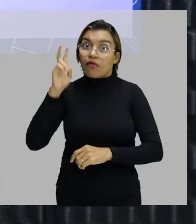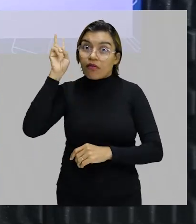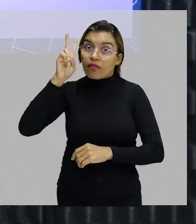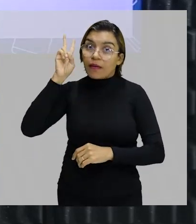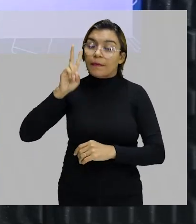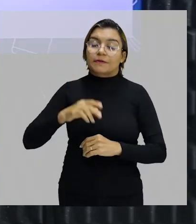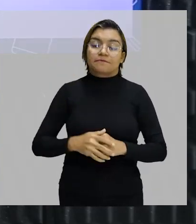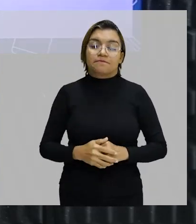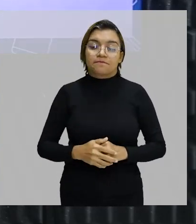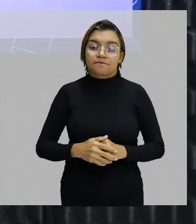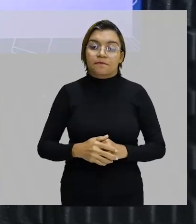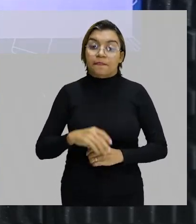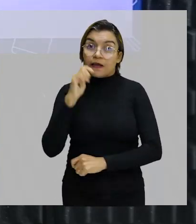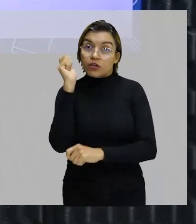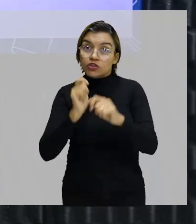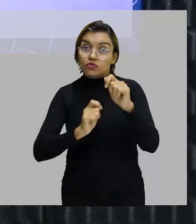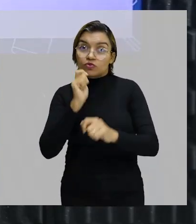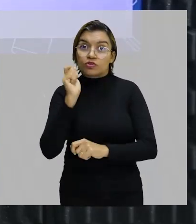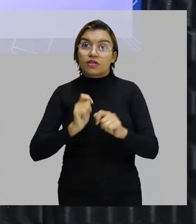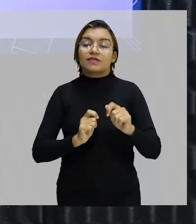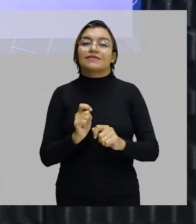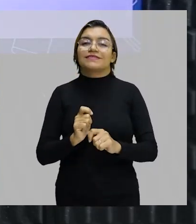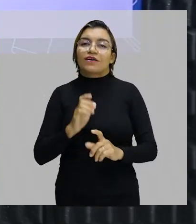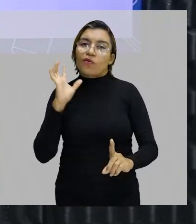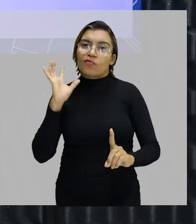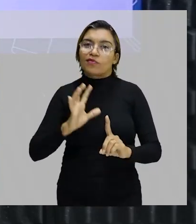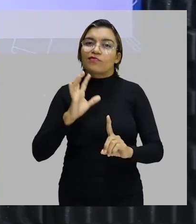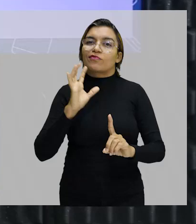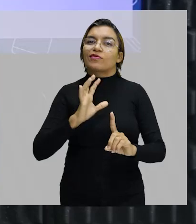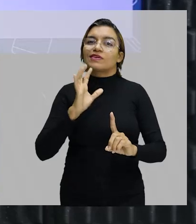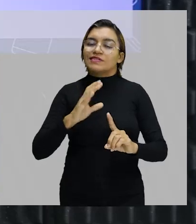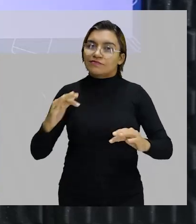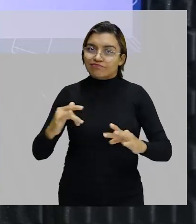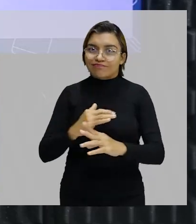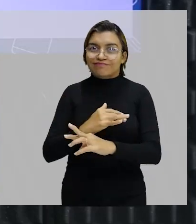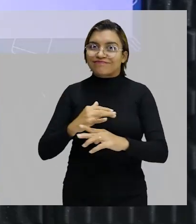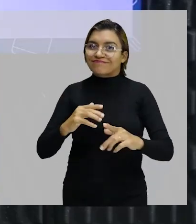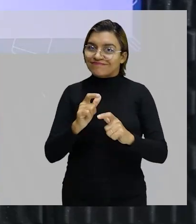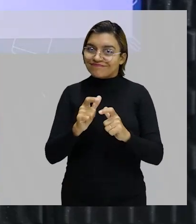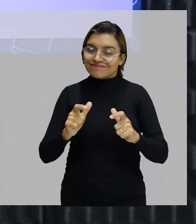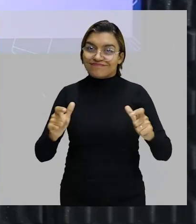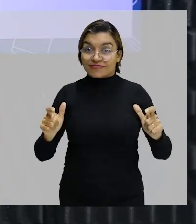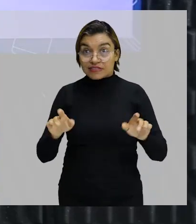disso, industrialização puxa a urbanização, beleza? E